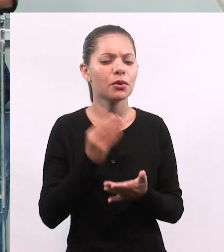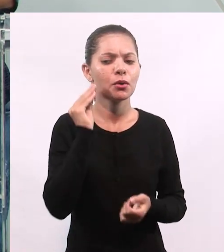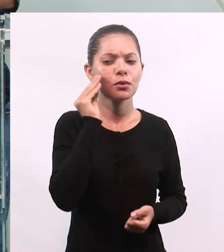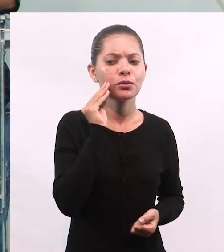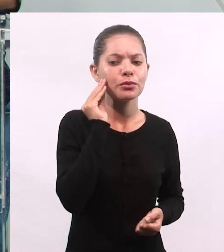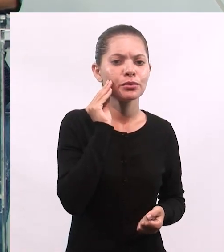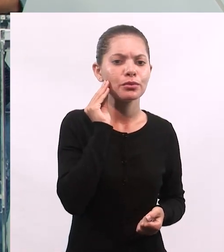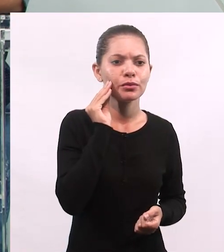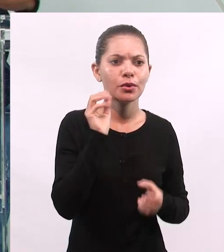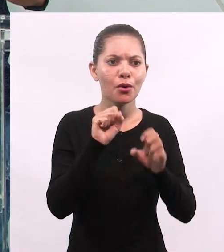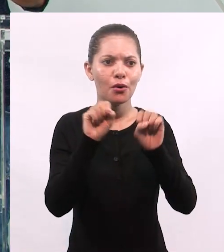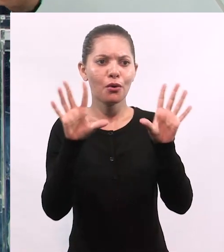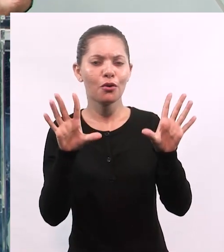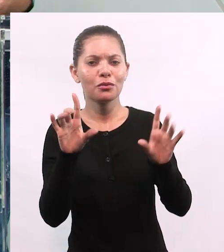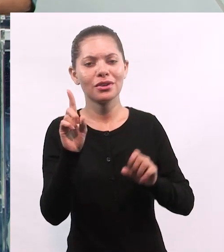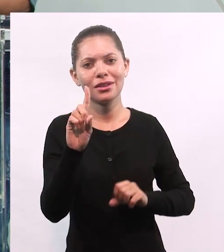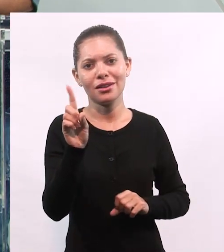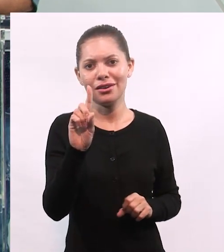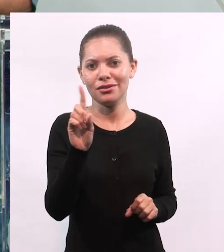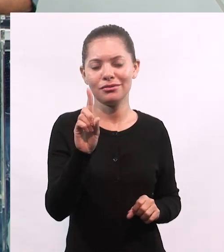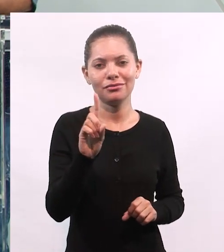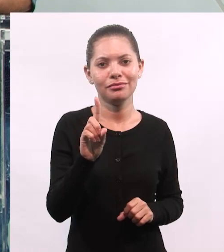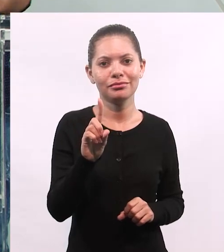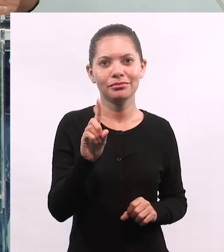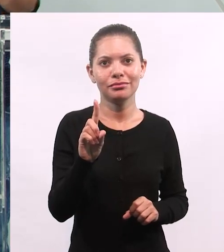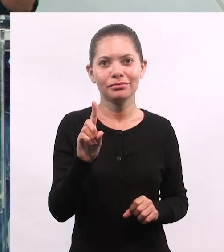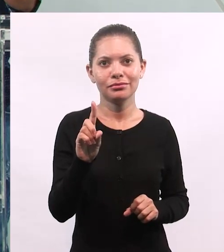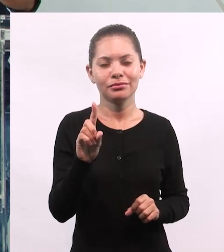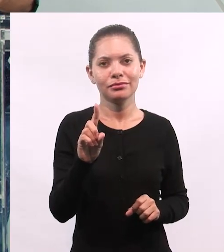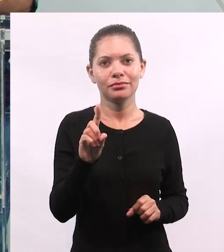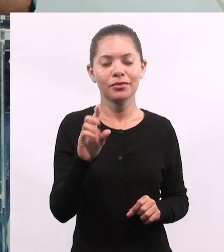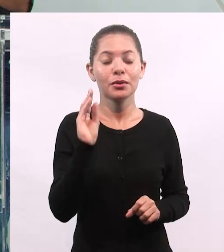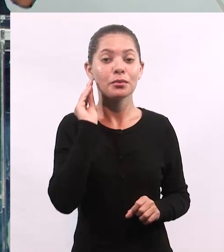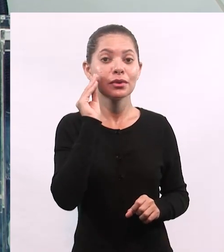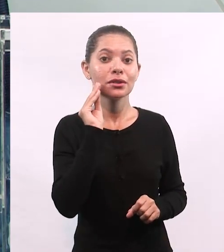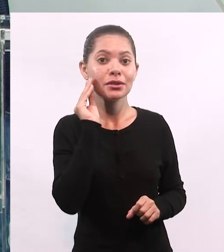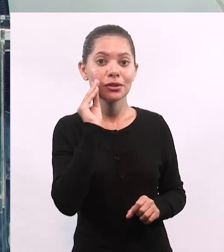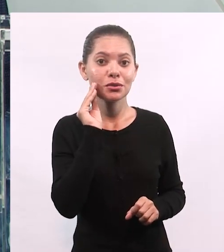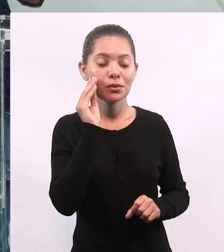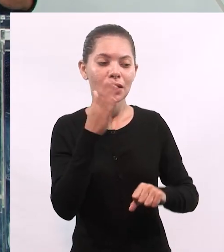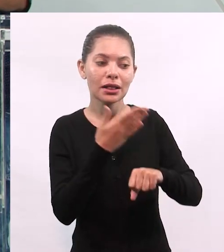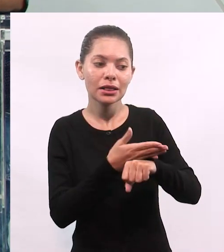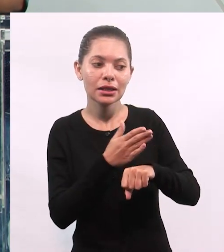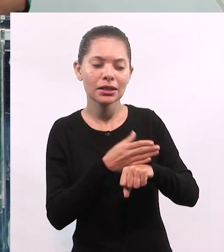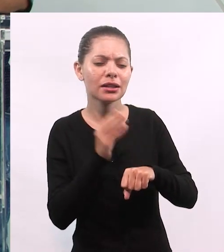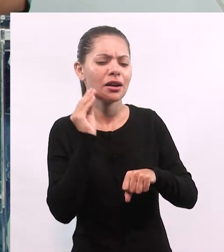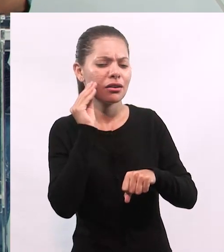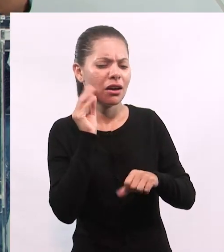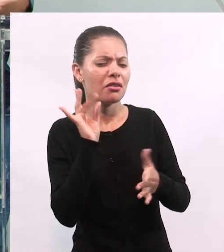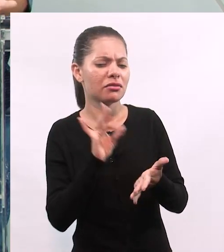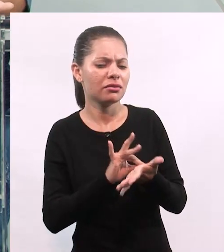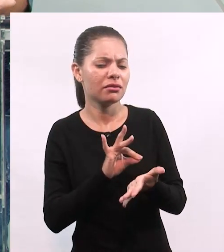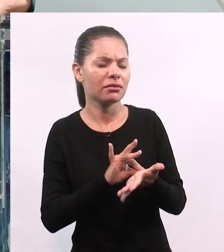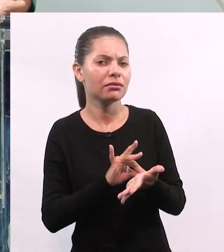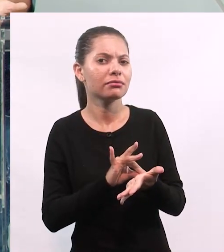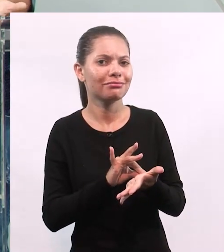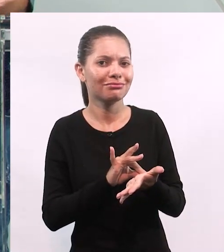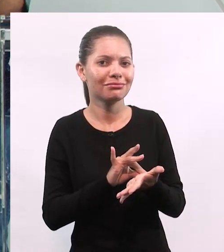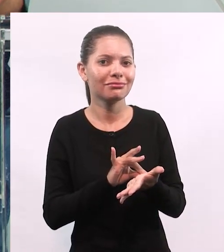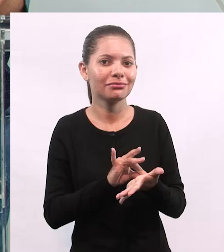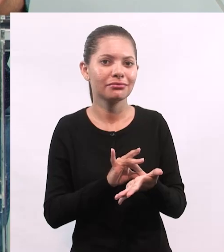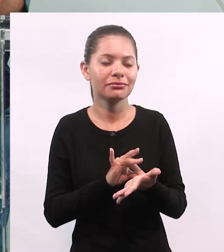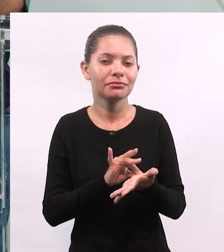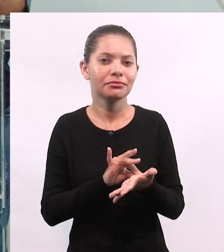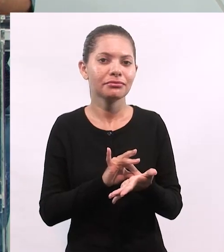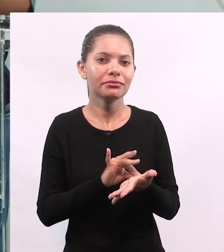de provas, porque nem todas são óbvias. E aí eu preciso provar aquela afirmação, eu preciso atestar que aquilo é